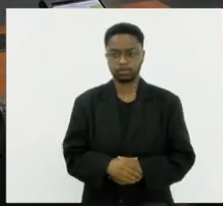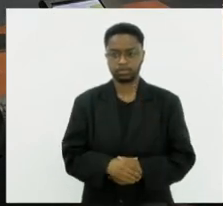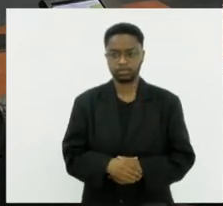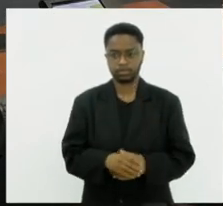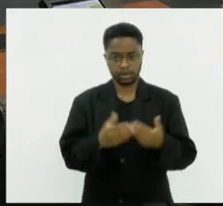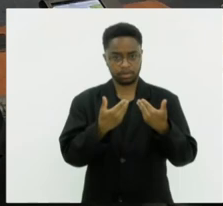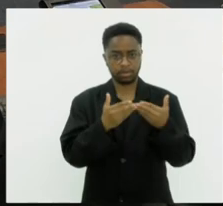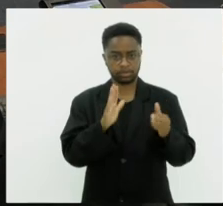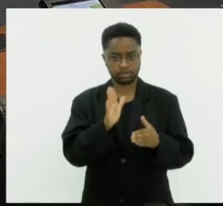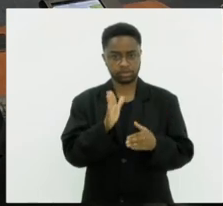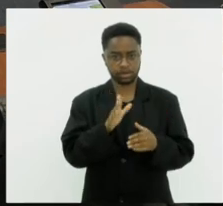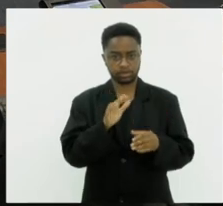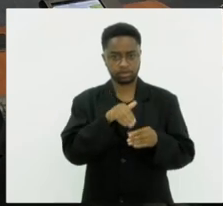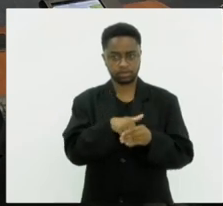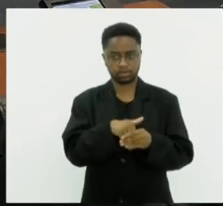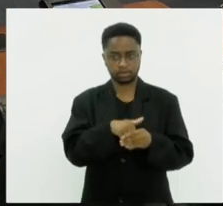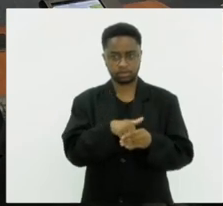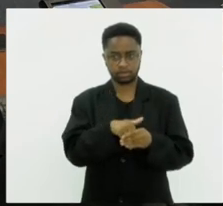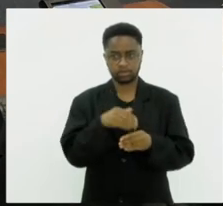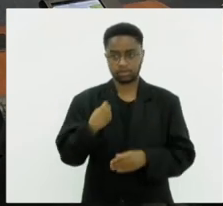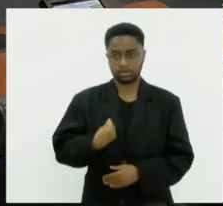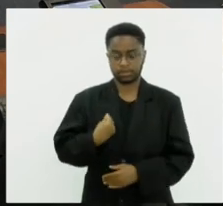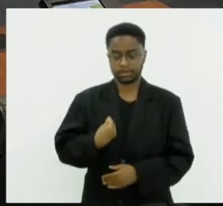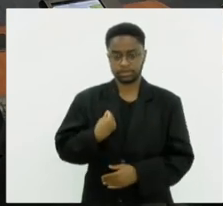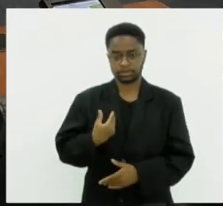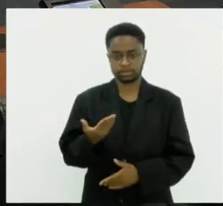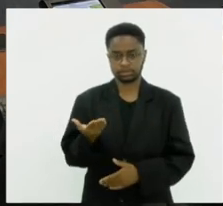de votação. Não, só presença.